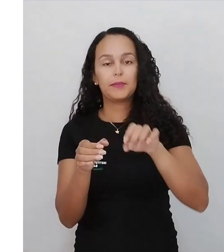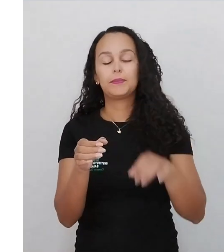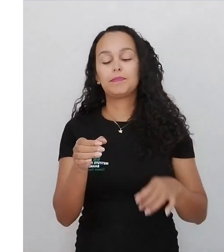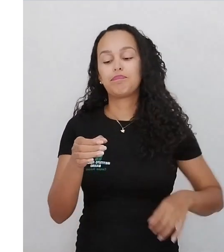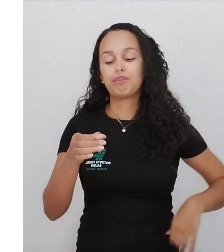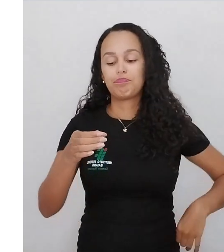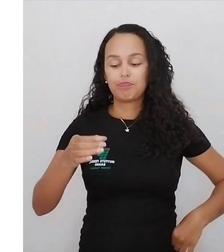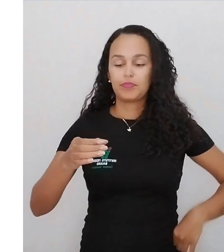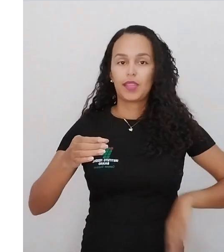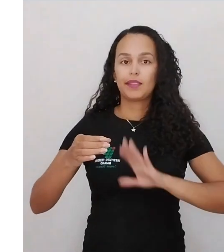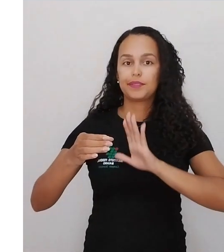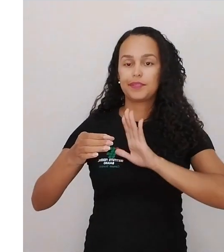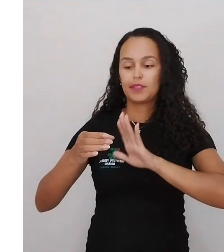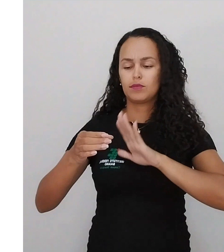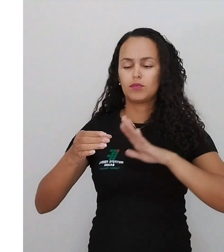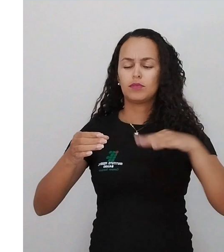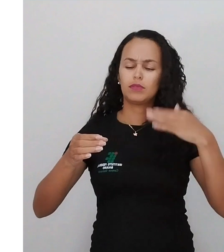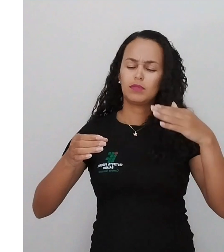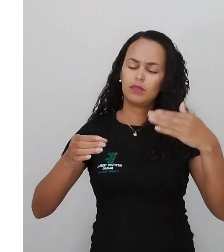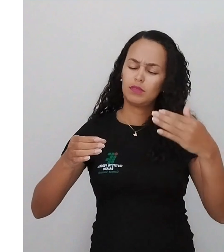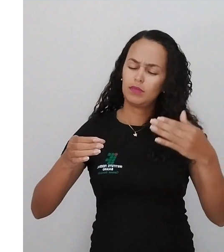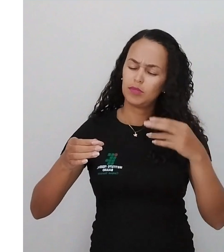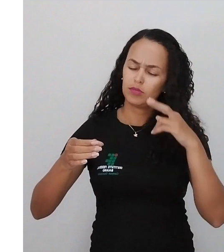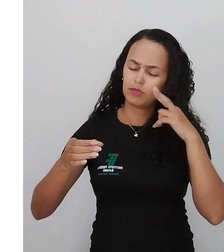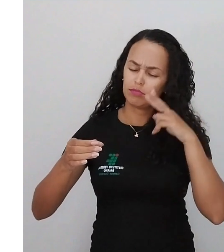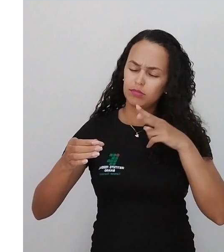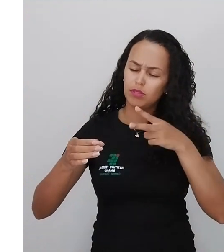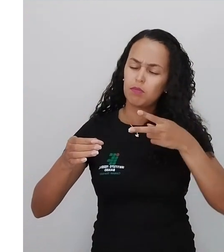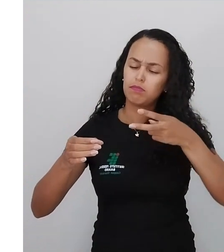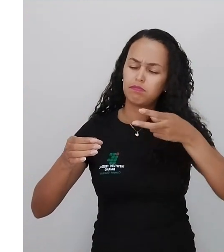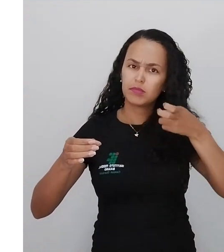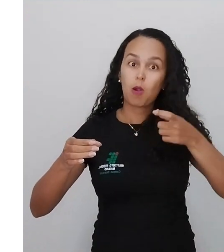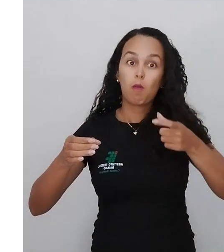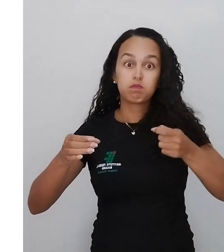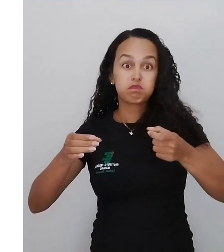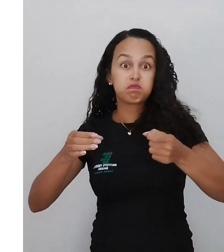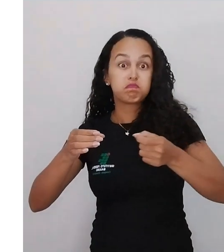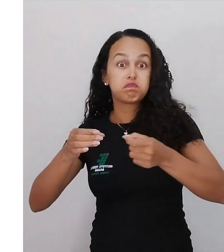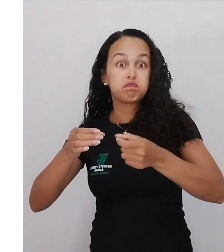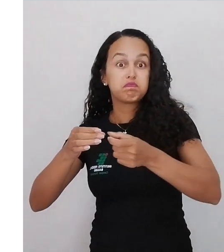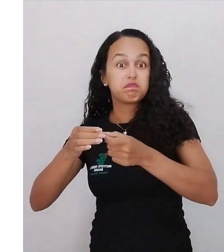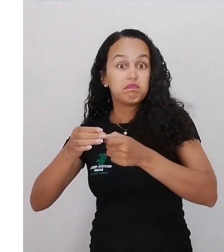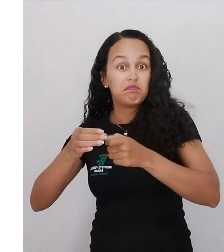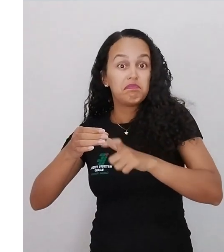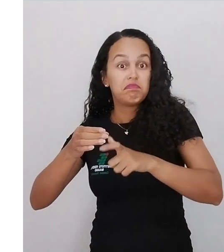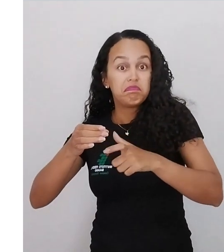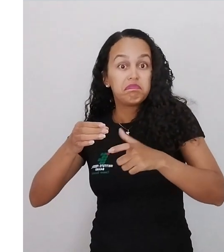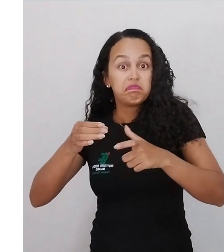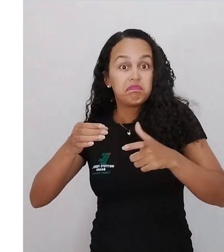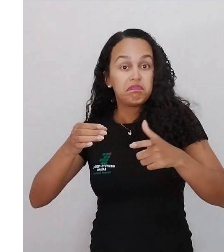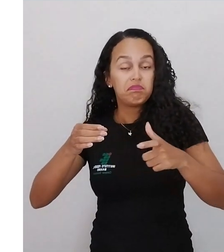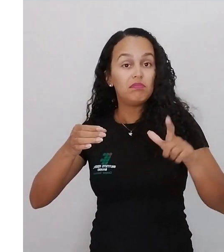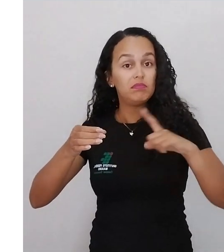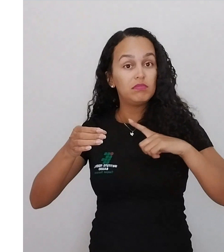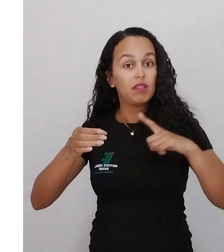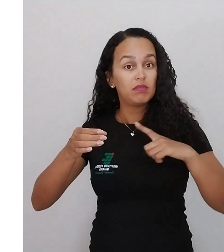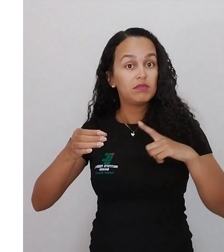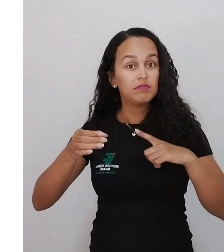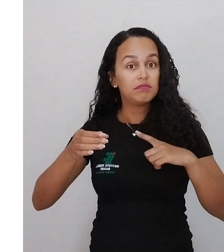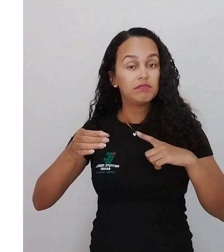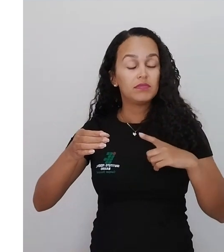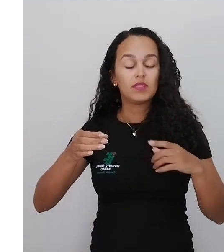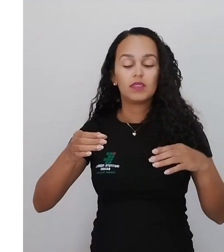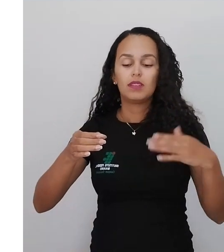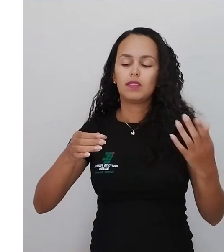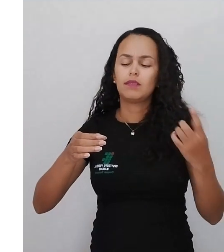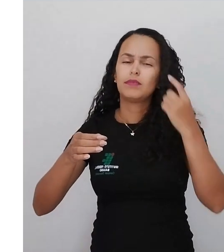gargalo e, depois de um tempo, ele percebeu um crescimento microbiano absurdo naquele experimento.